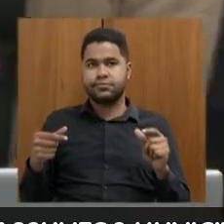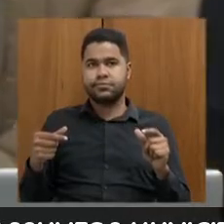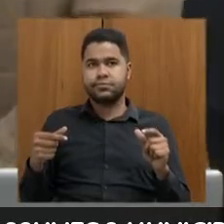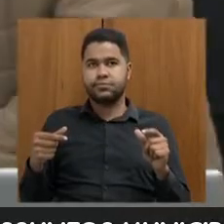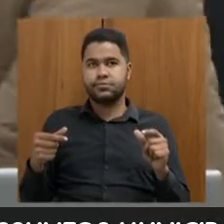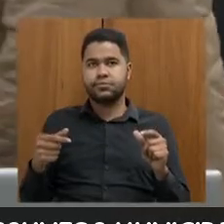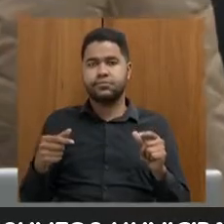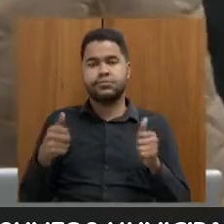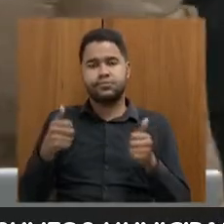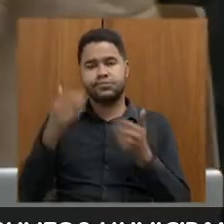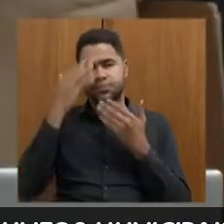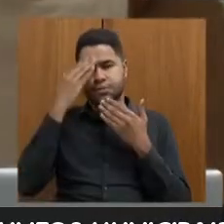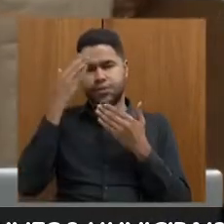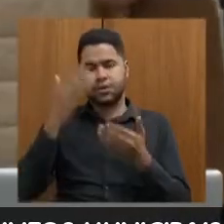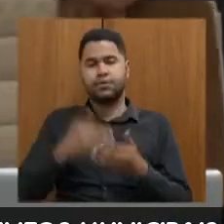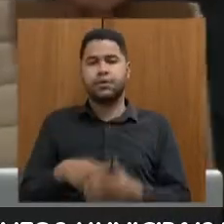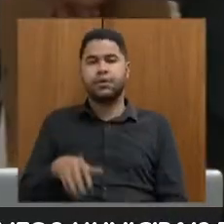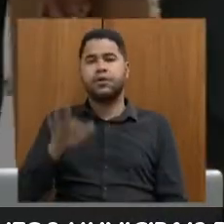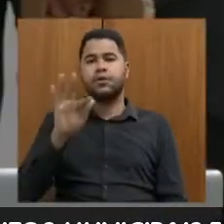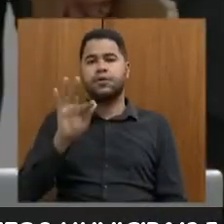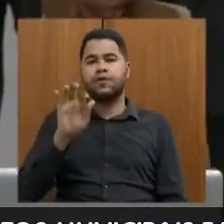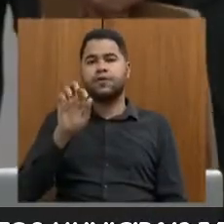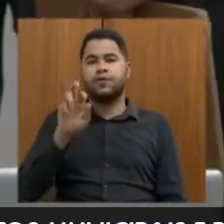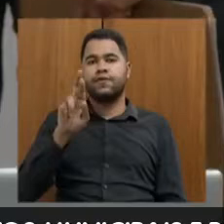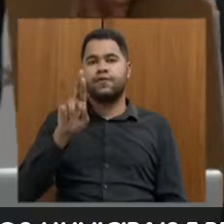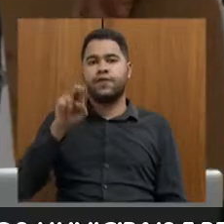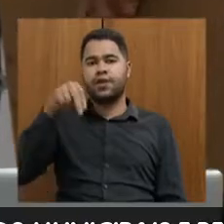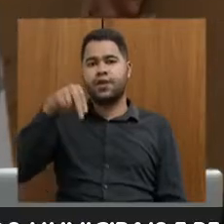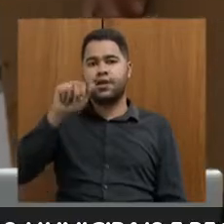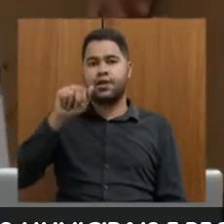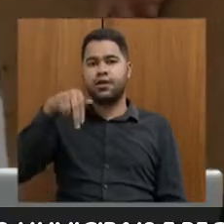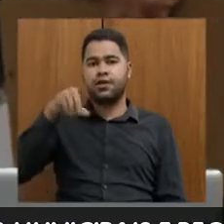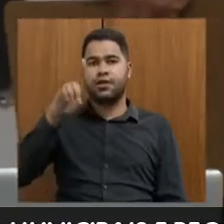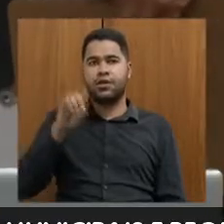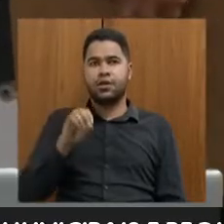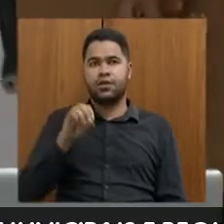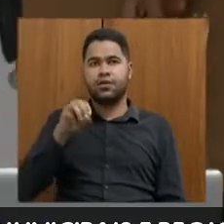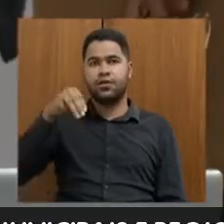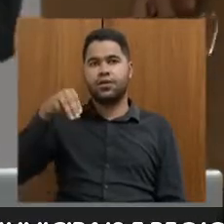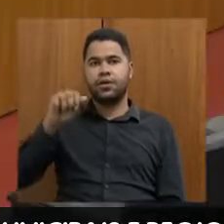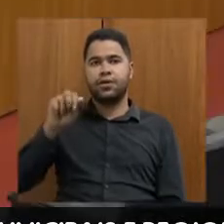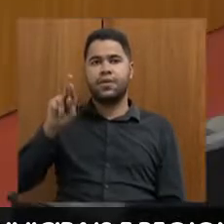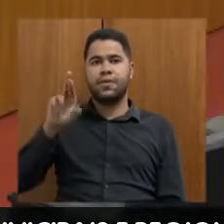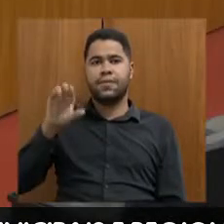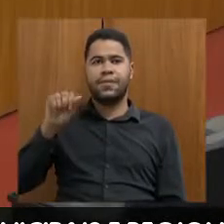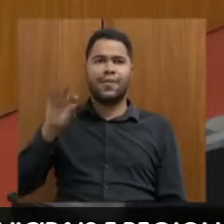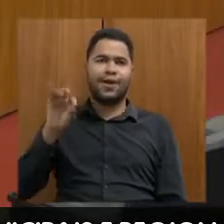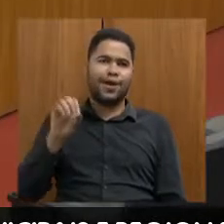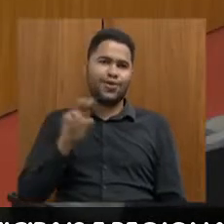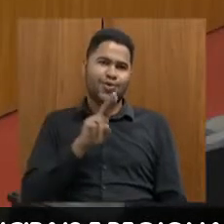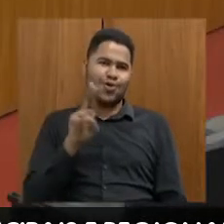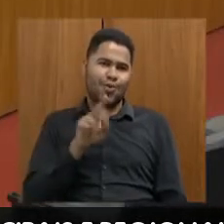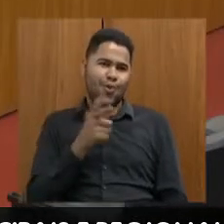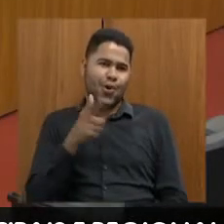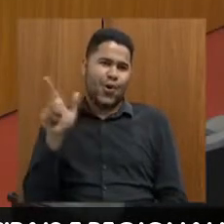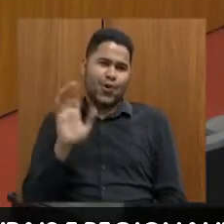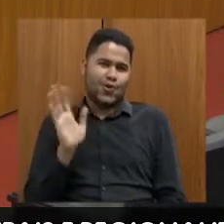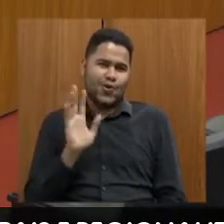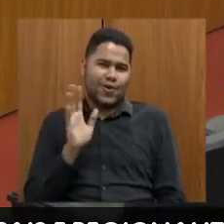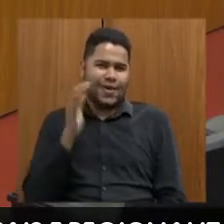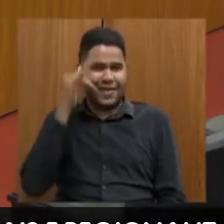e vem Obrigado Fernando marcato vou evitar falar o nome do meio aqui do nosso querido